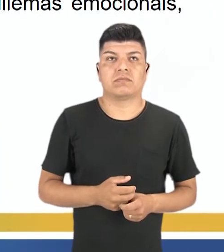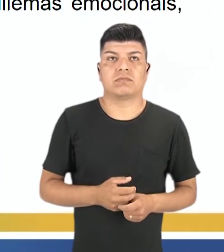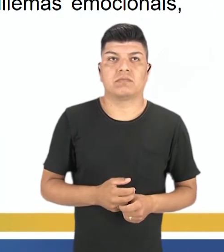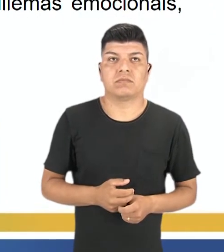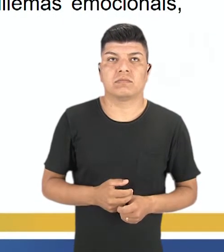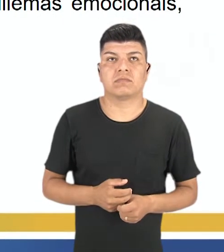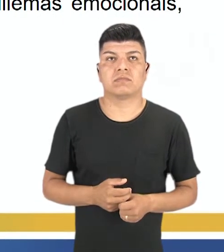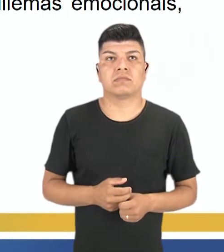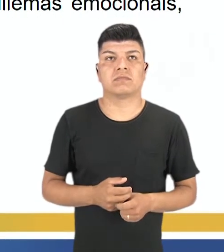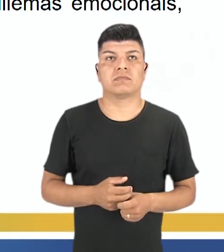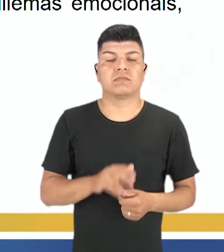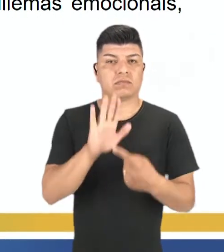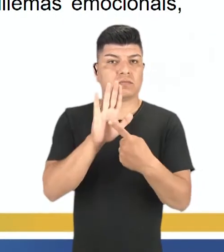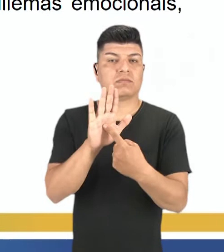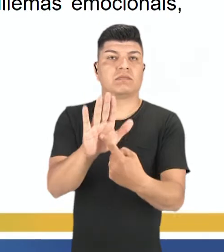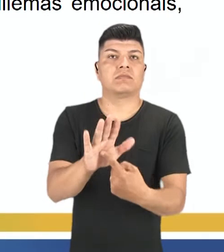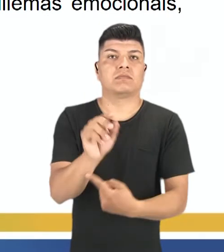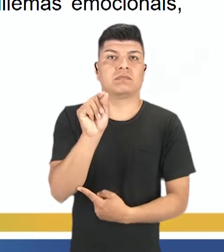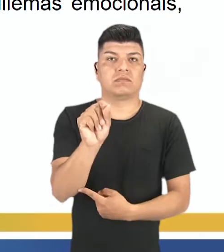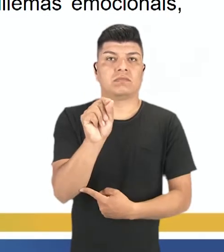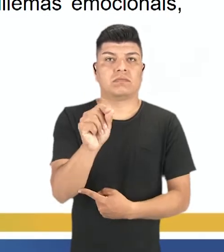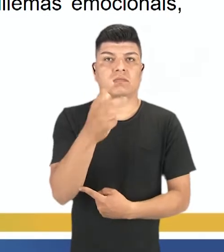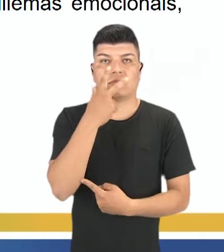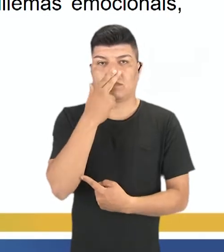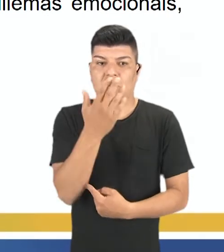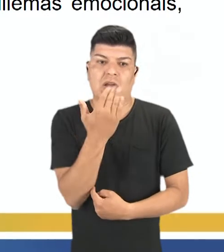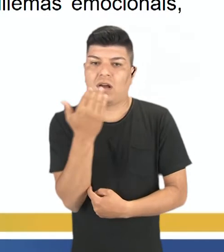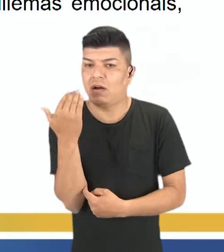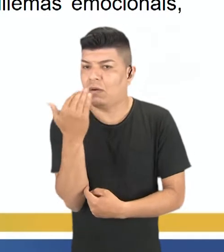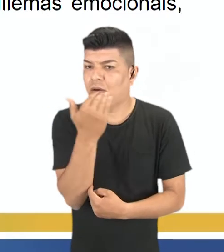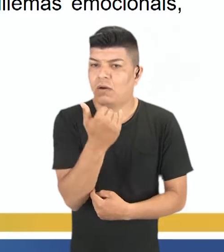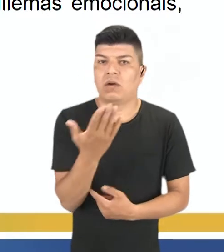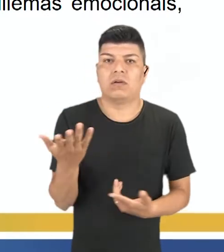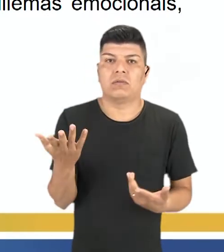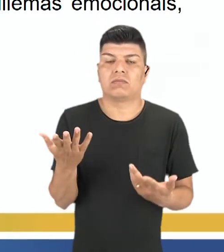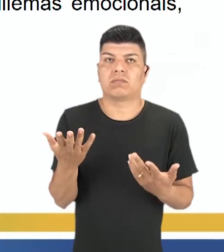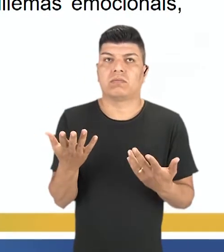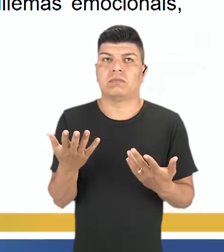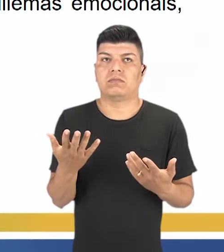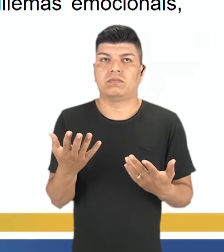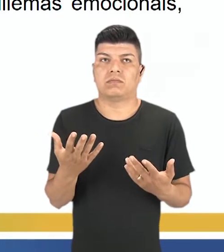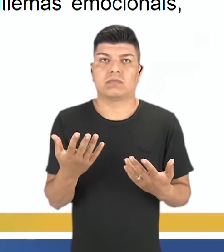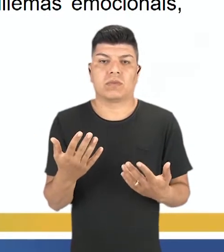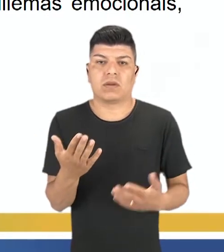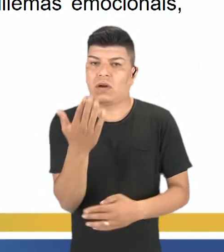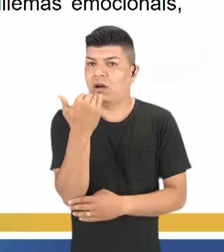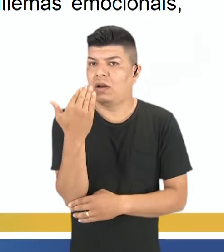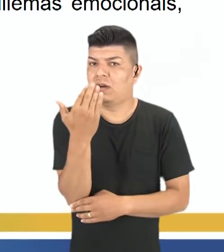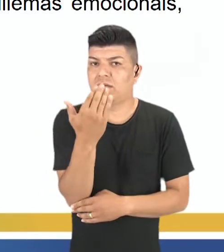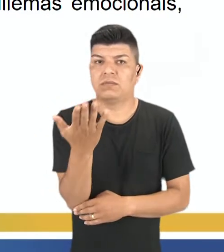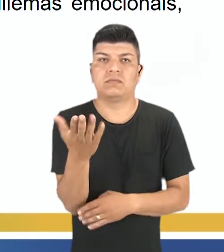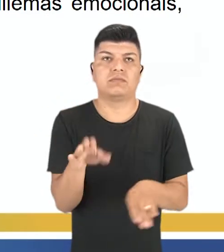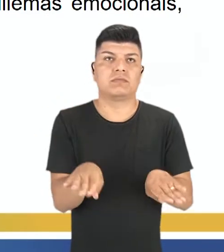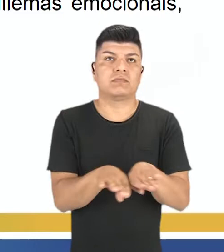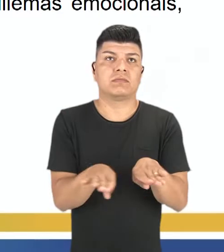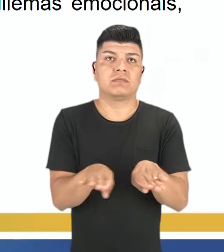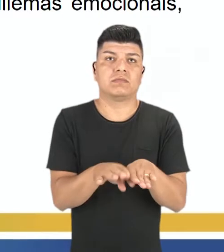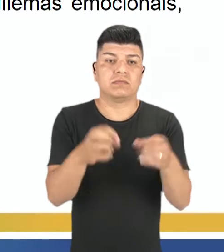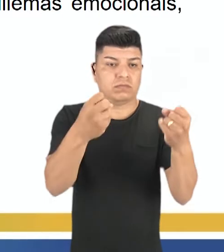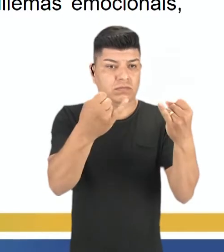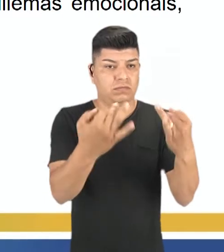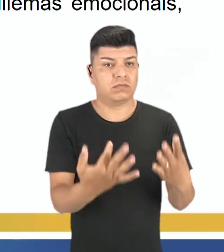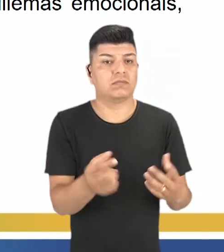E aqui a gente tem que retratar a compulsão alimentar. Nós falamos já de duas compulsões alimentares nas aulas anteriores, e hoje nós vamos falar